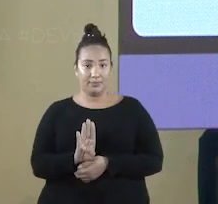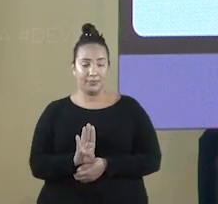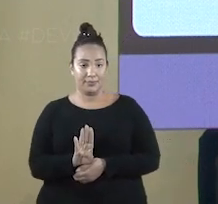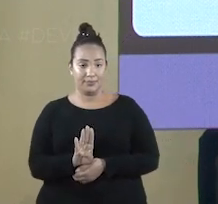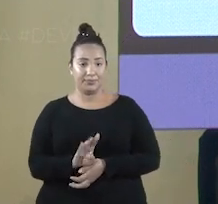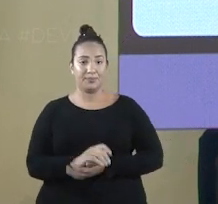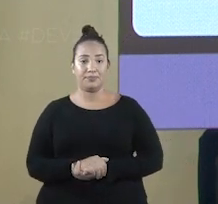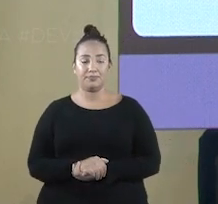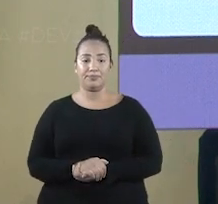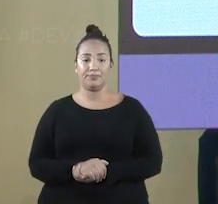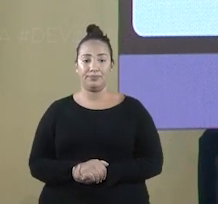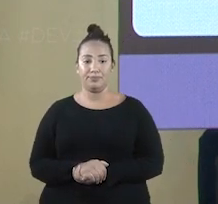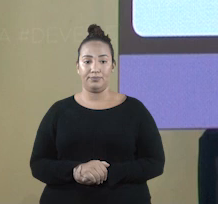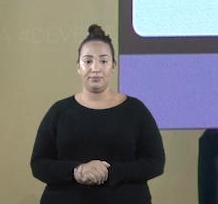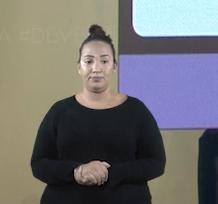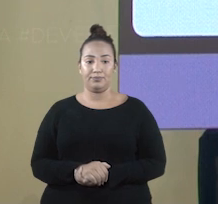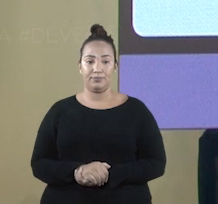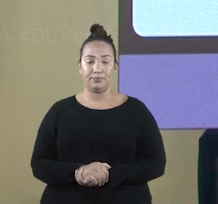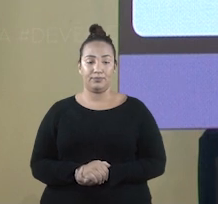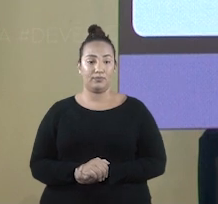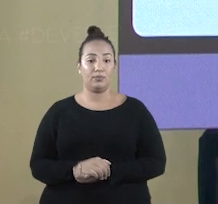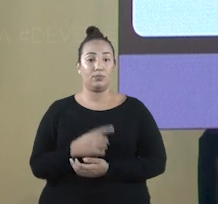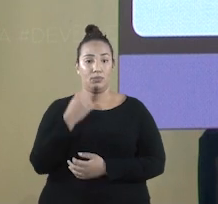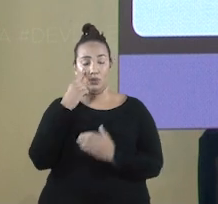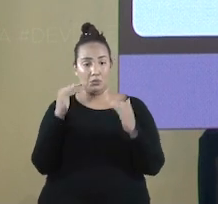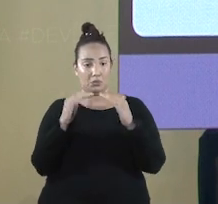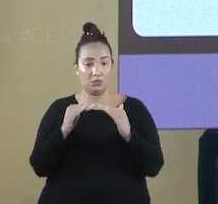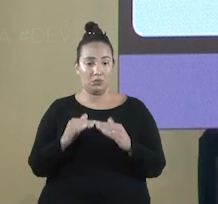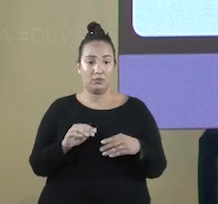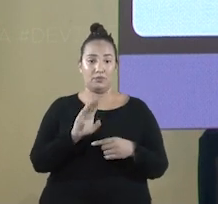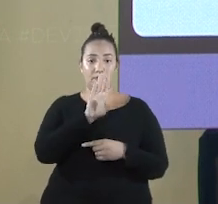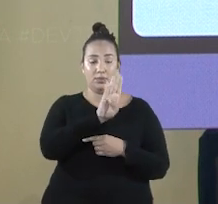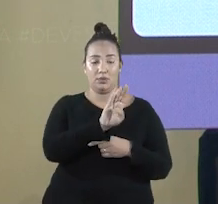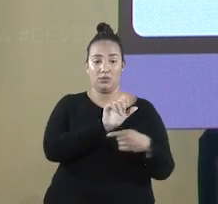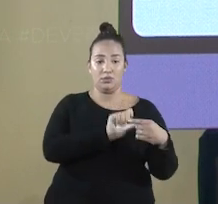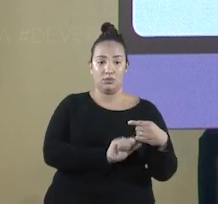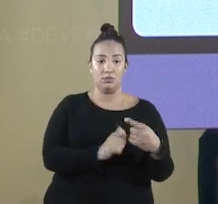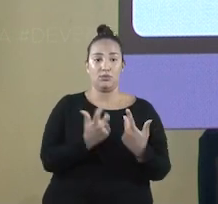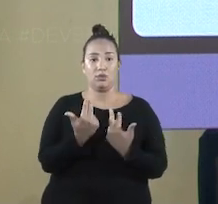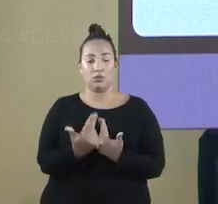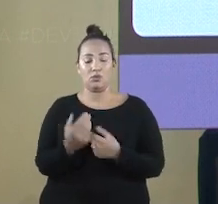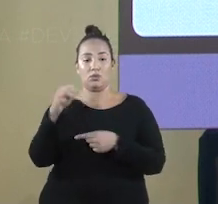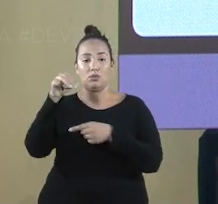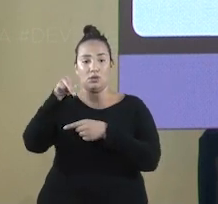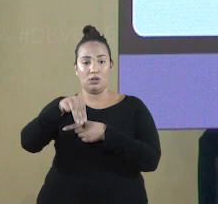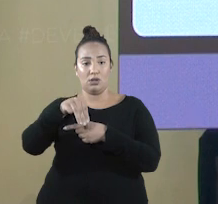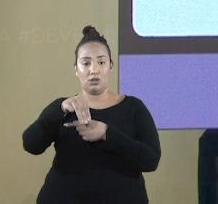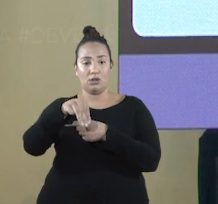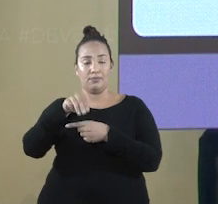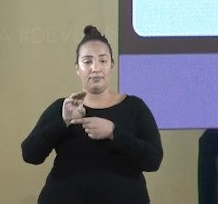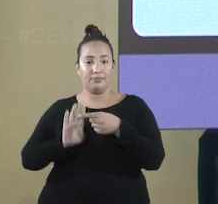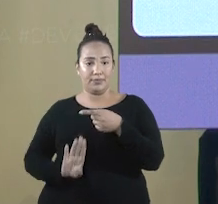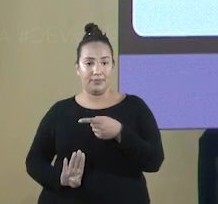para B, ok? Então, teremos a proporção B sobre A igual a